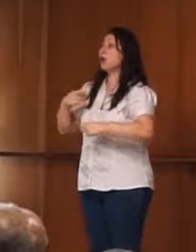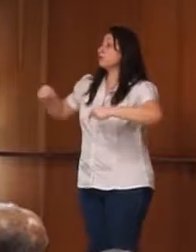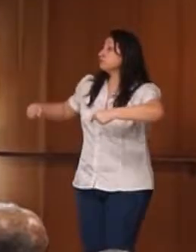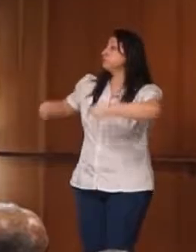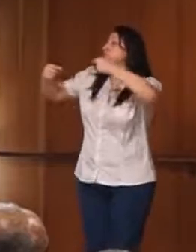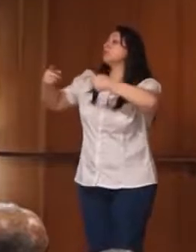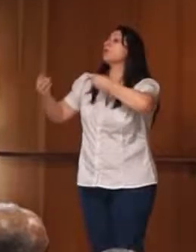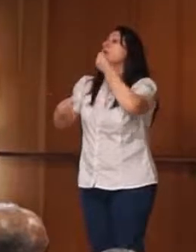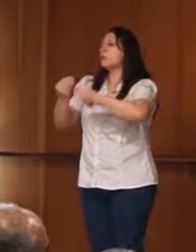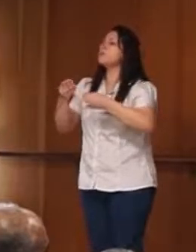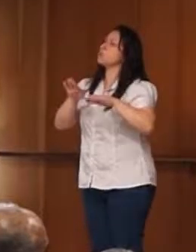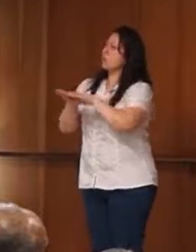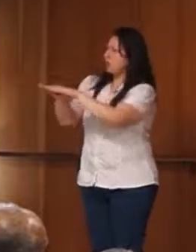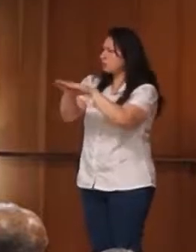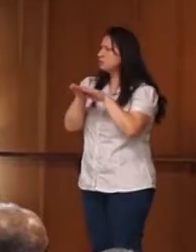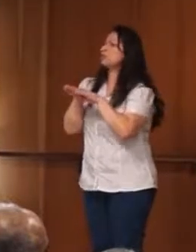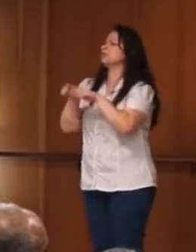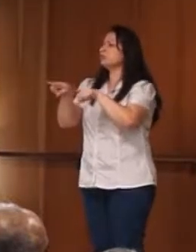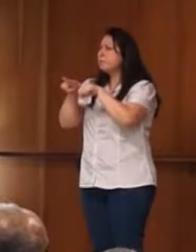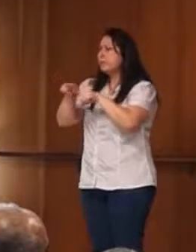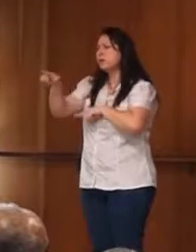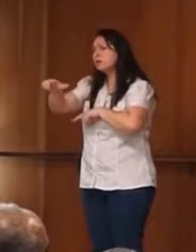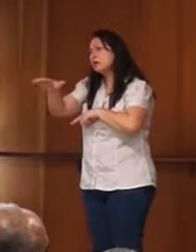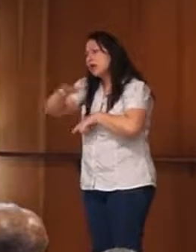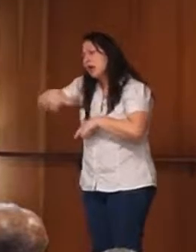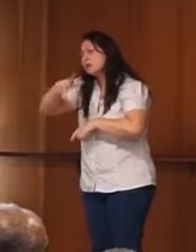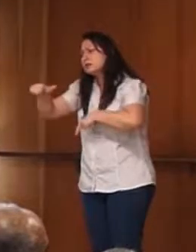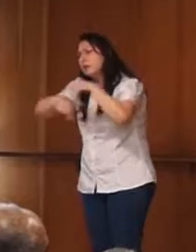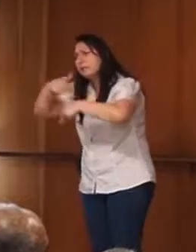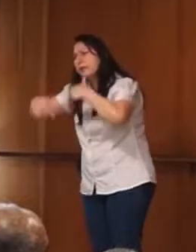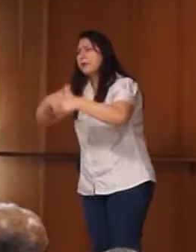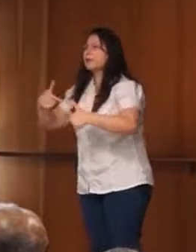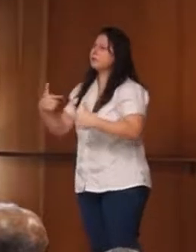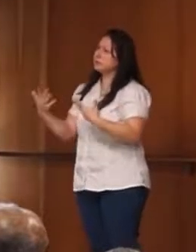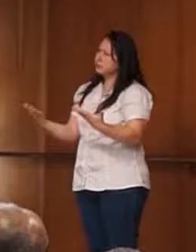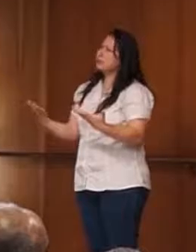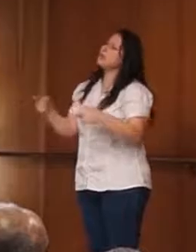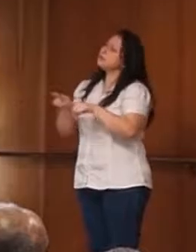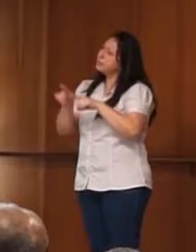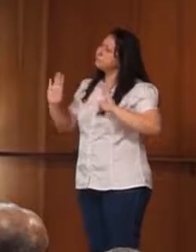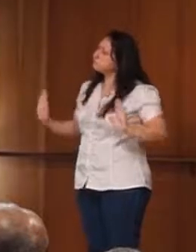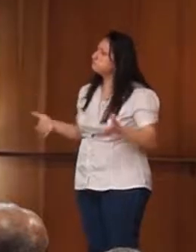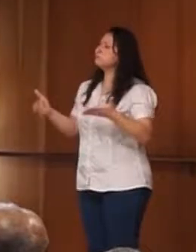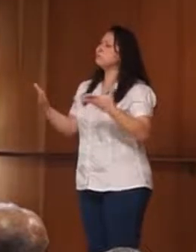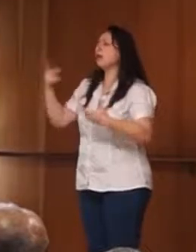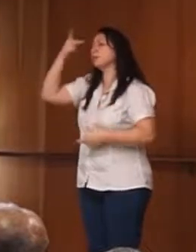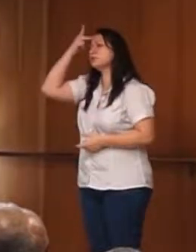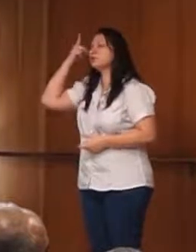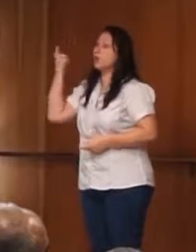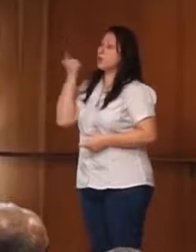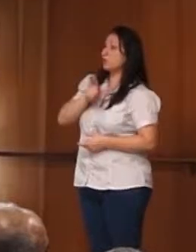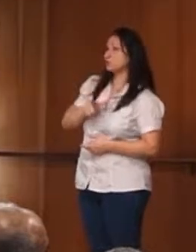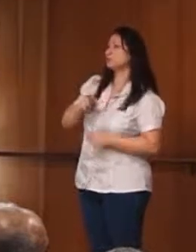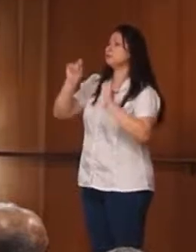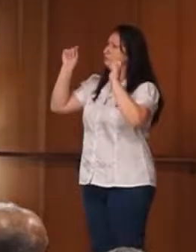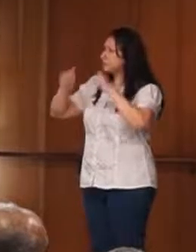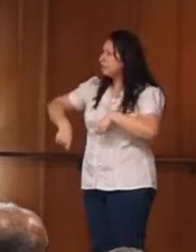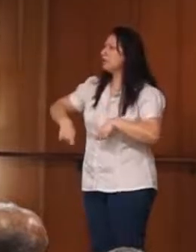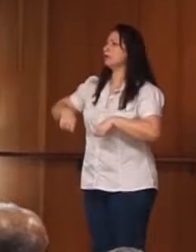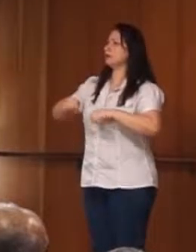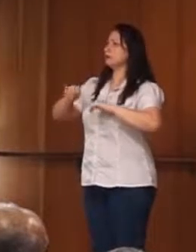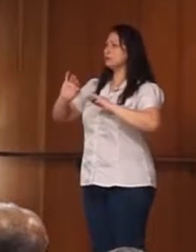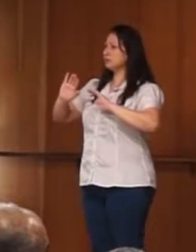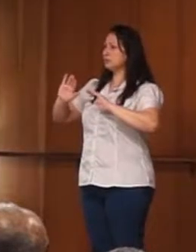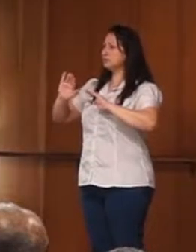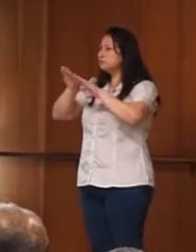igualdade de condições no mercado, proporcionar essa igualdade, né, e fazer com que as pessoas possam se